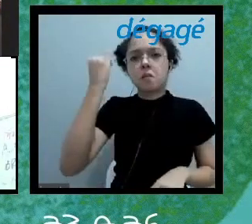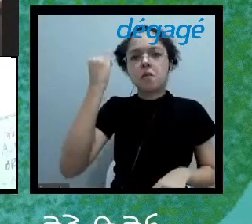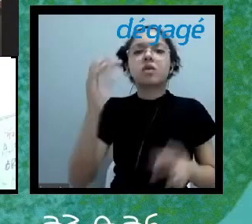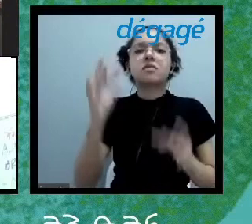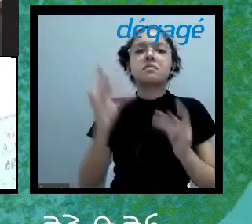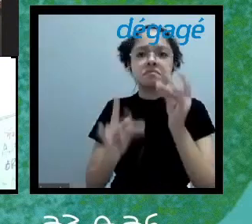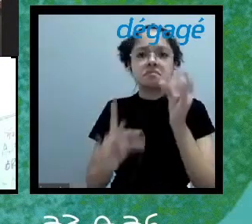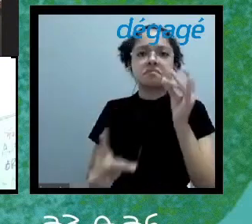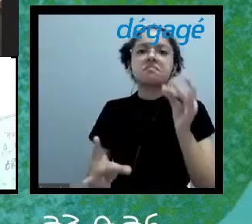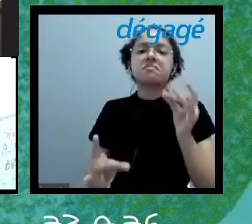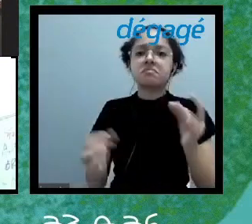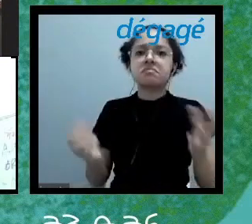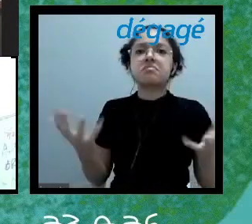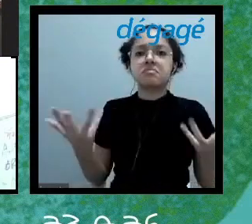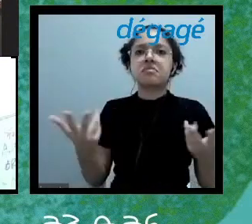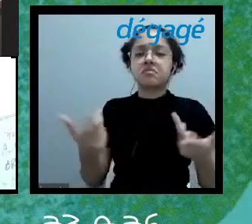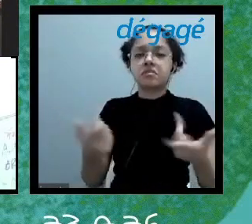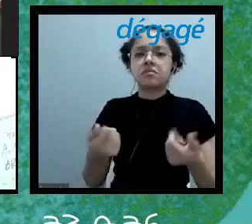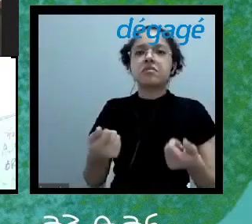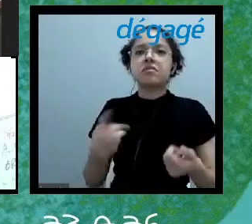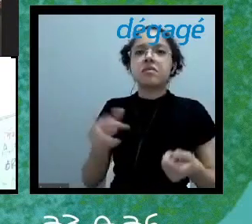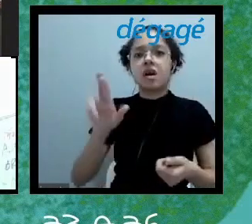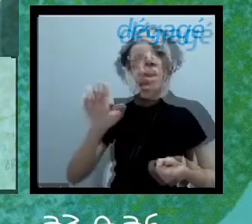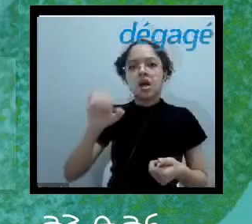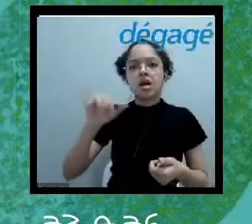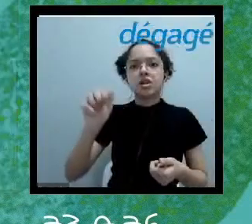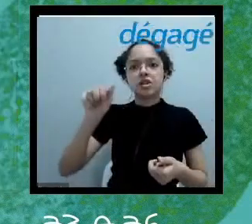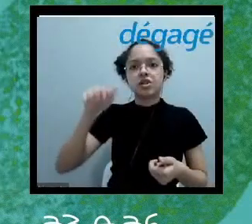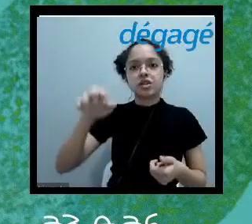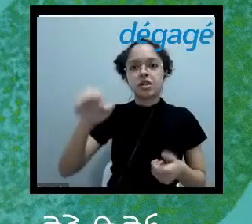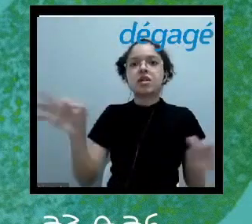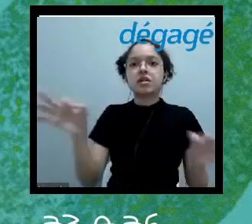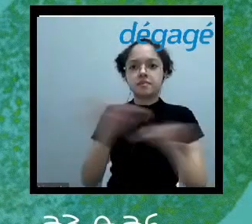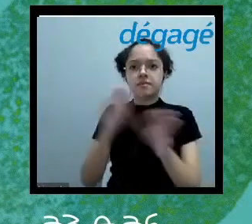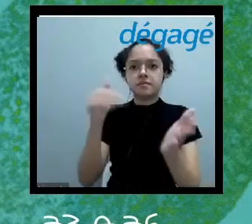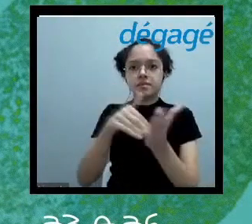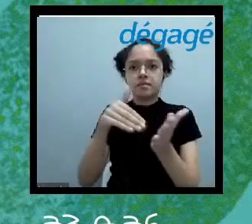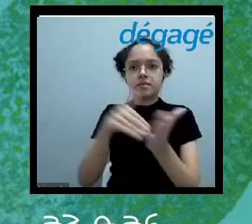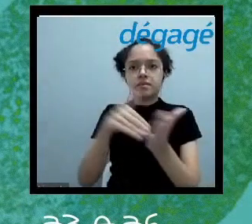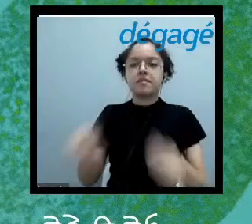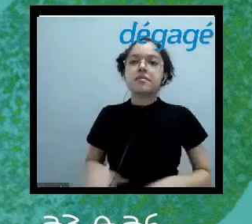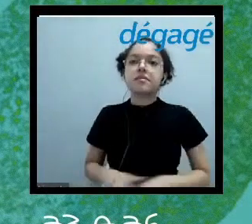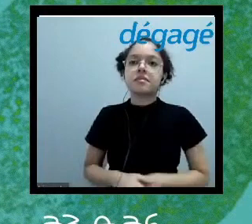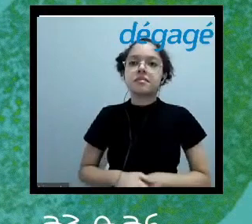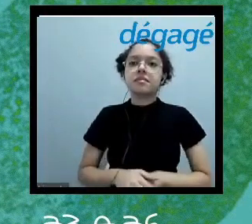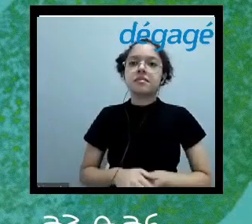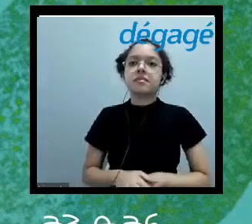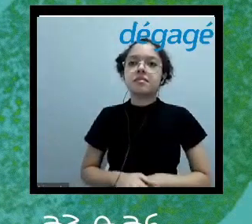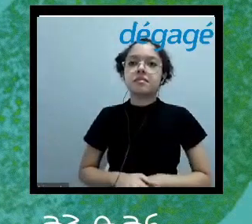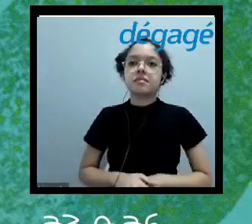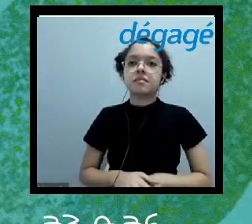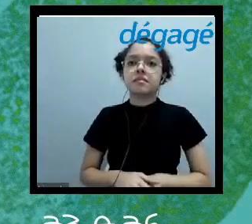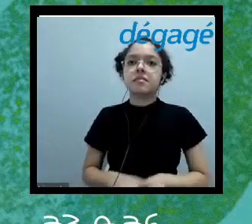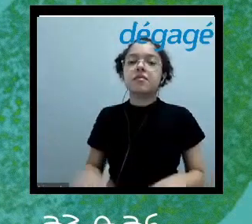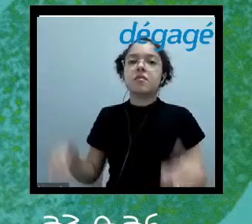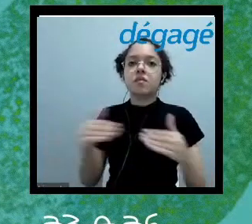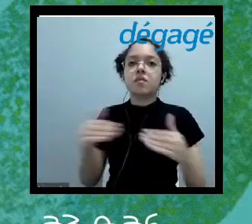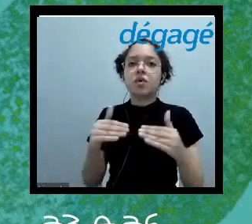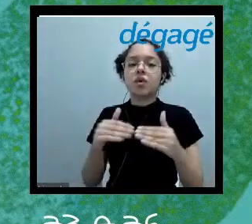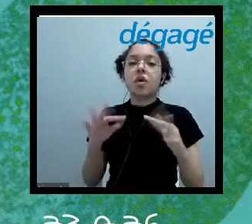final e a Regiane depois faz o encerramento. Eu concordar com tudo que foi dito. Acho que